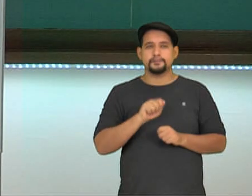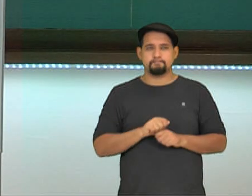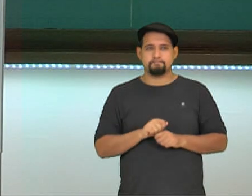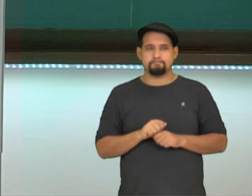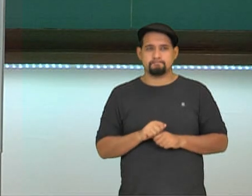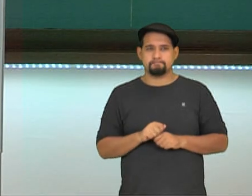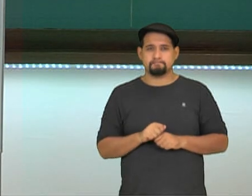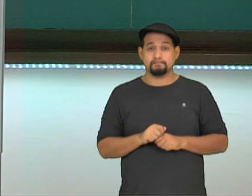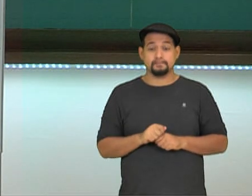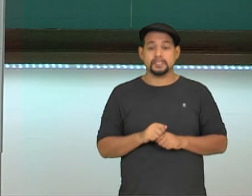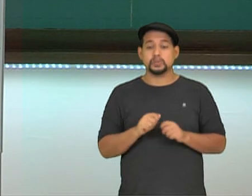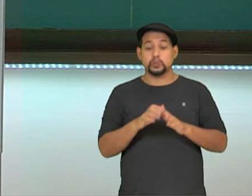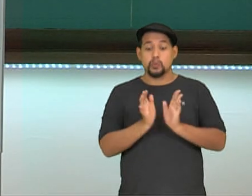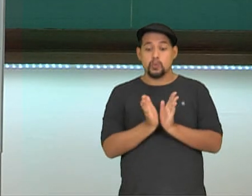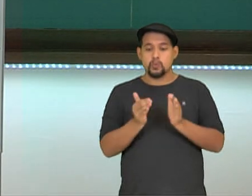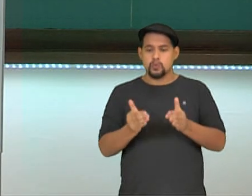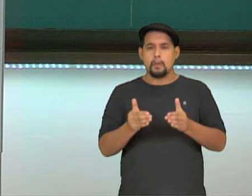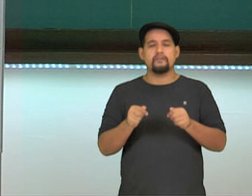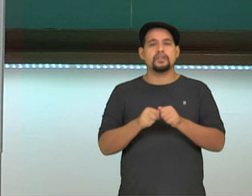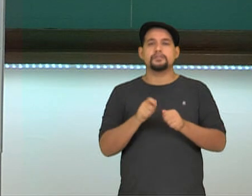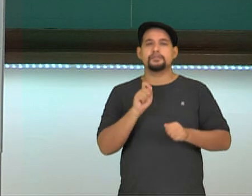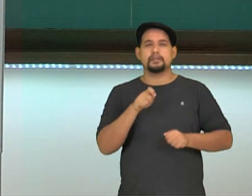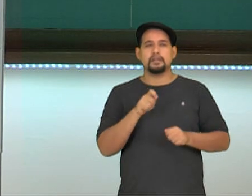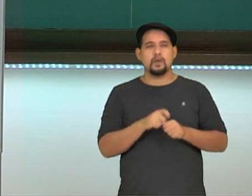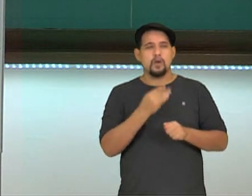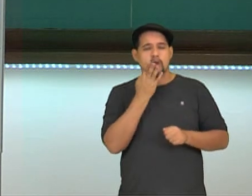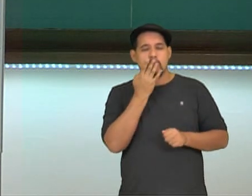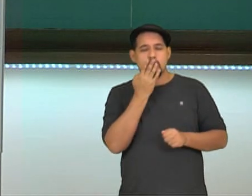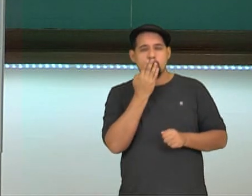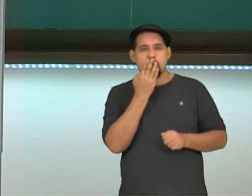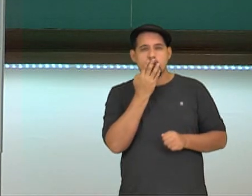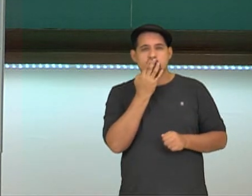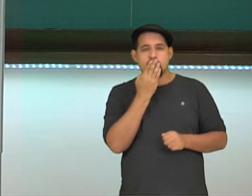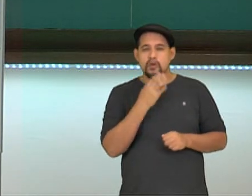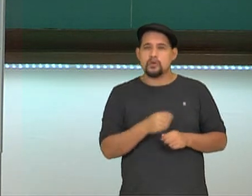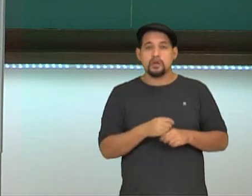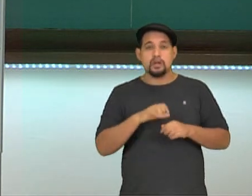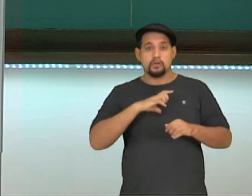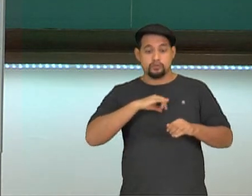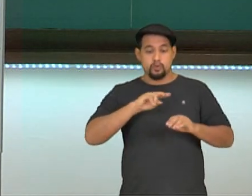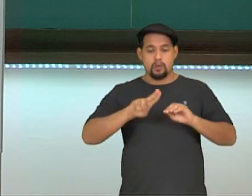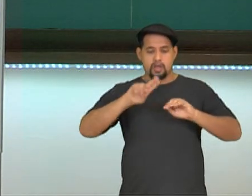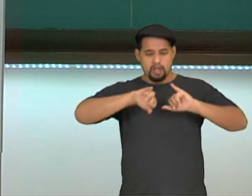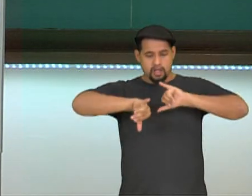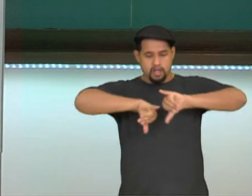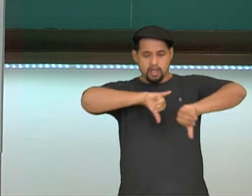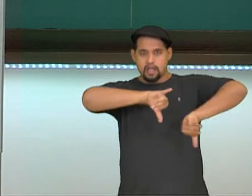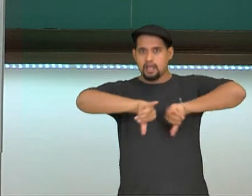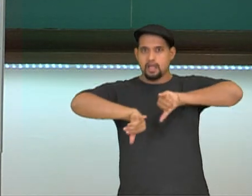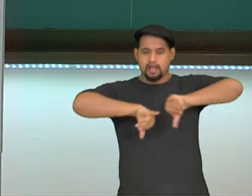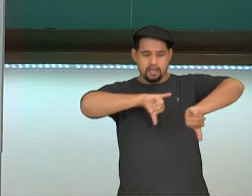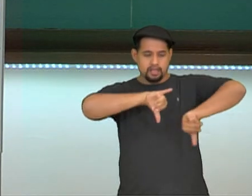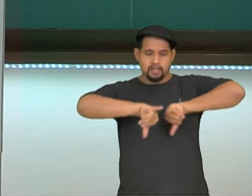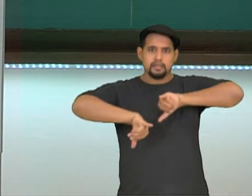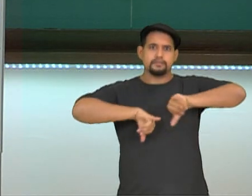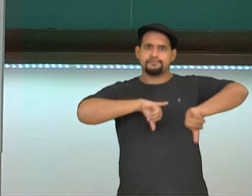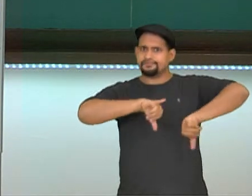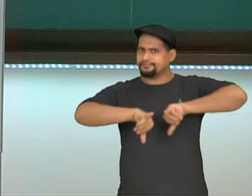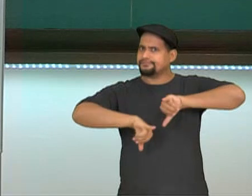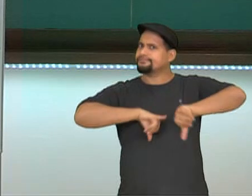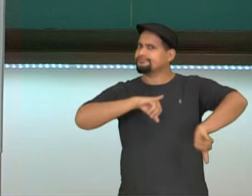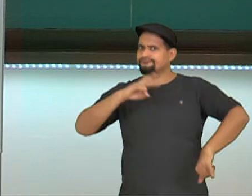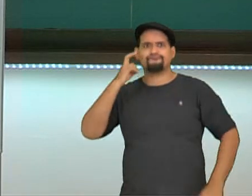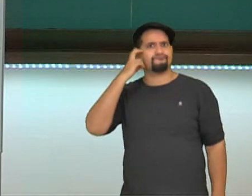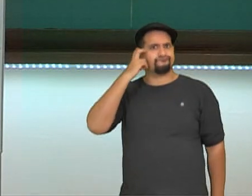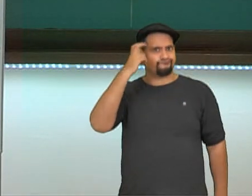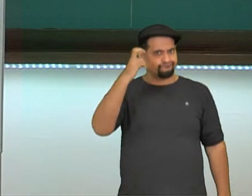foram a primeira nação no mundo que fizeram uma cor por processo químico. Acredite se quiser, eles eram tão espertos, tão à